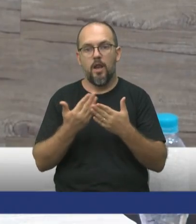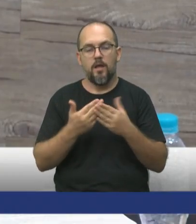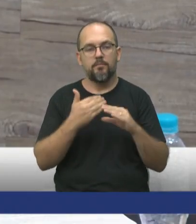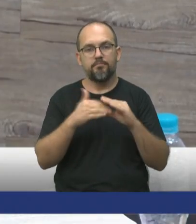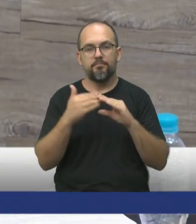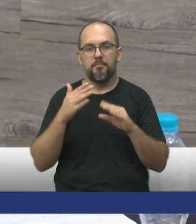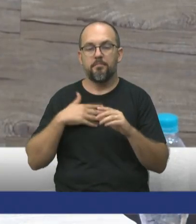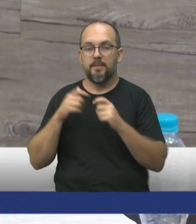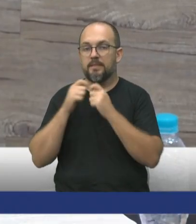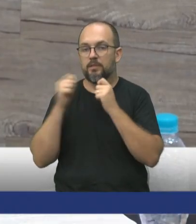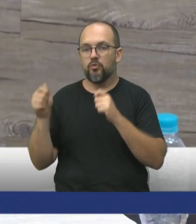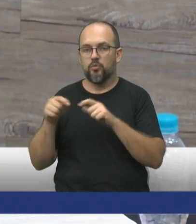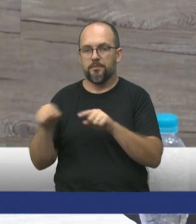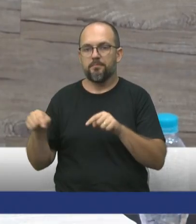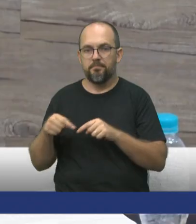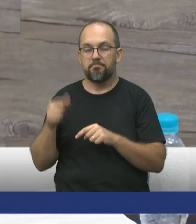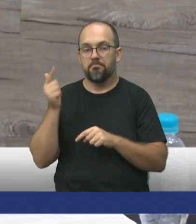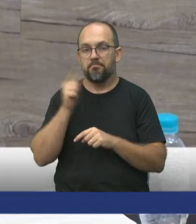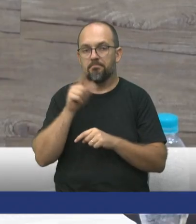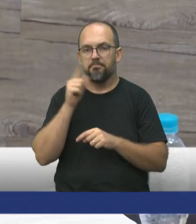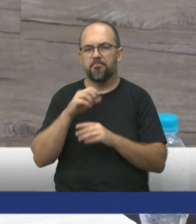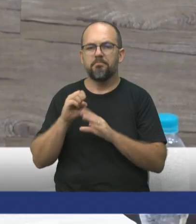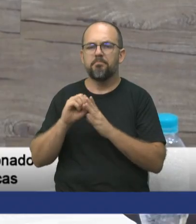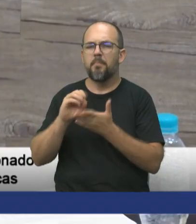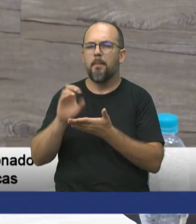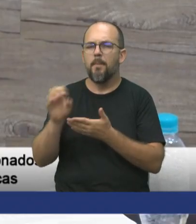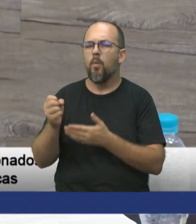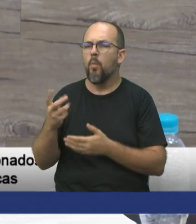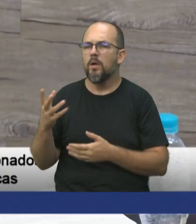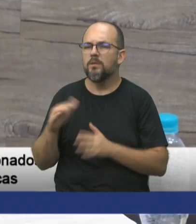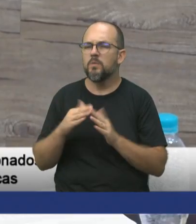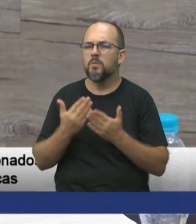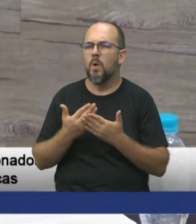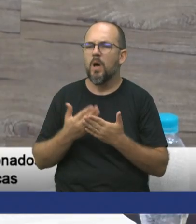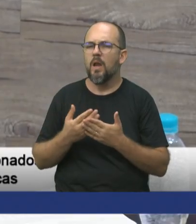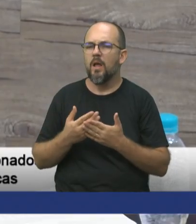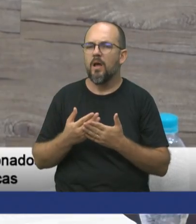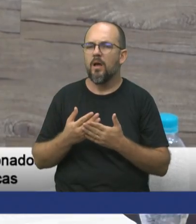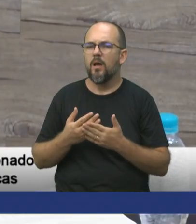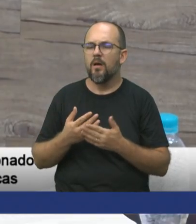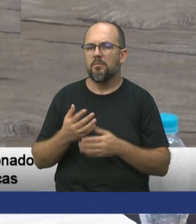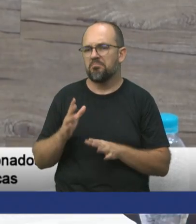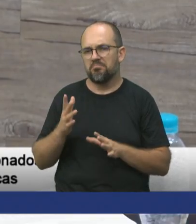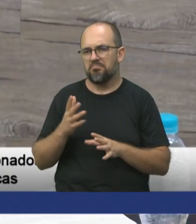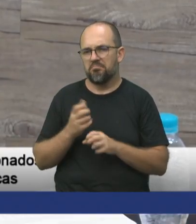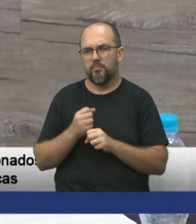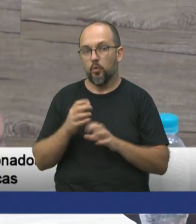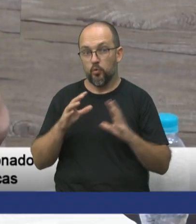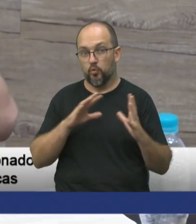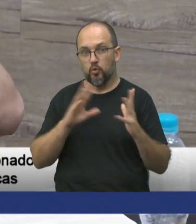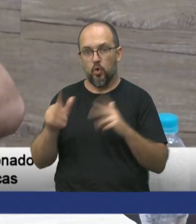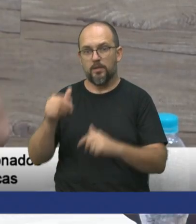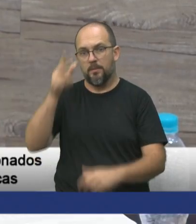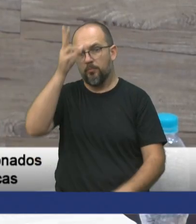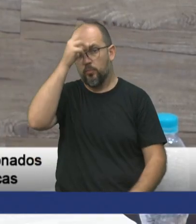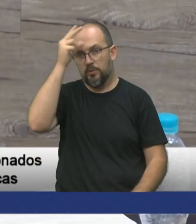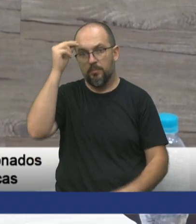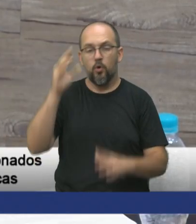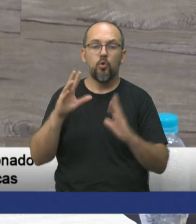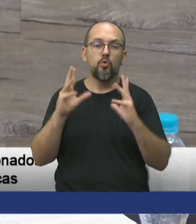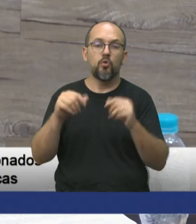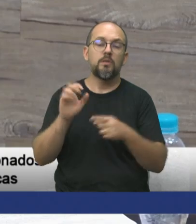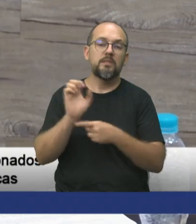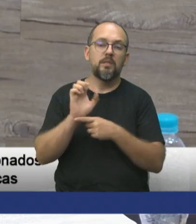assessoria de gabinete conseguiu enviar para quantas escolas, Júlia? Sei lá, quando perdemos a conta, né? Todas as municipais, todas as estaduais, todas